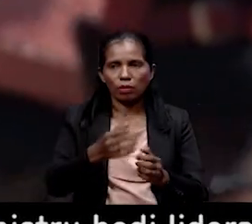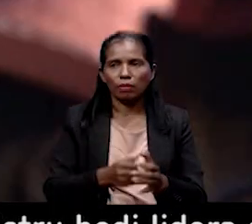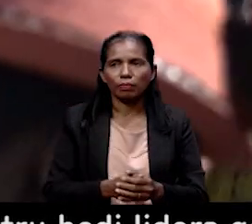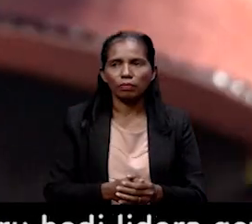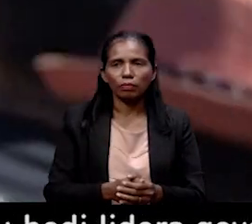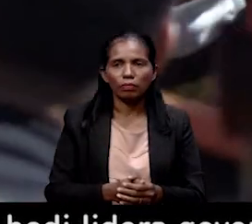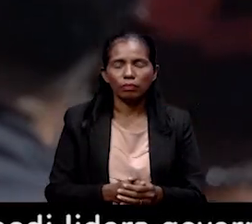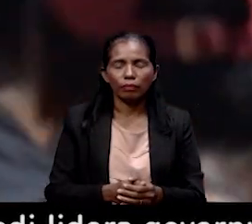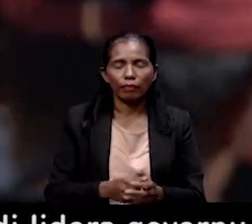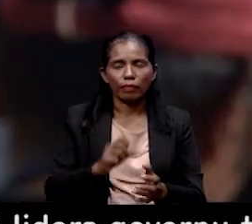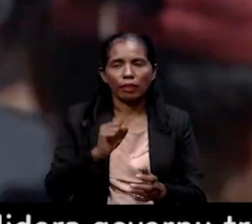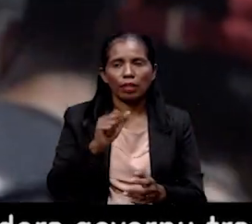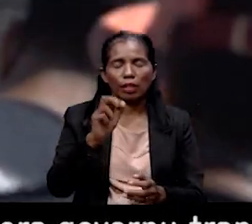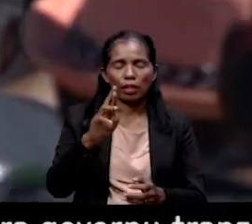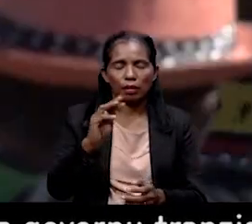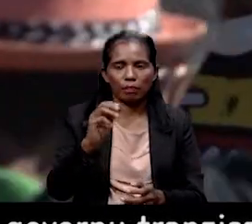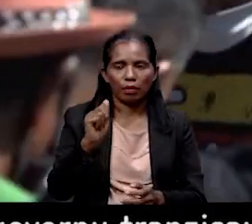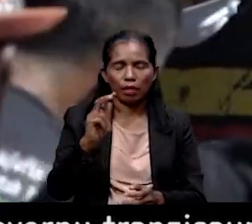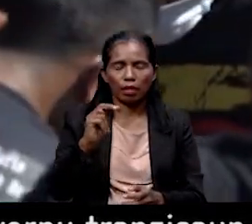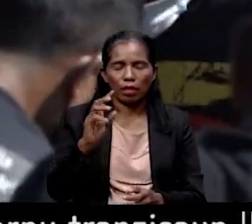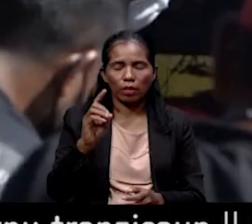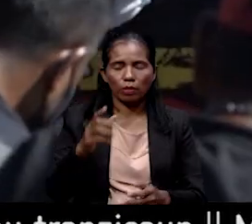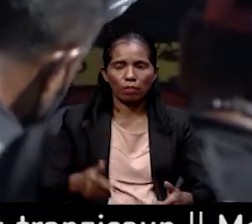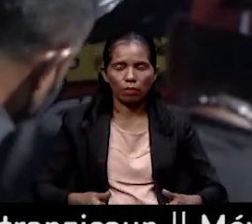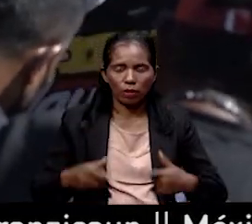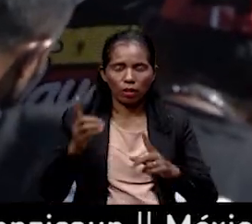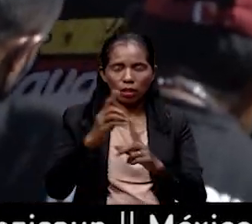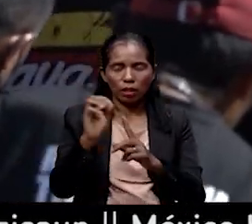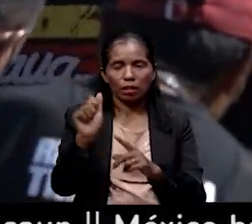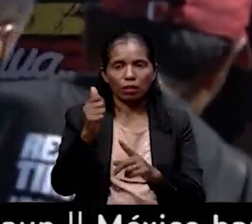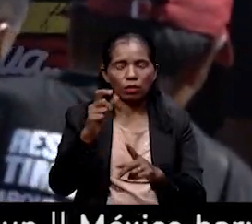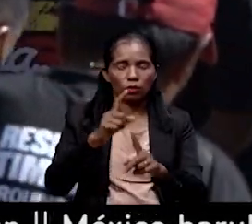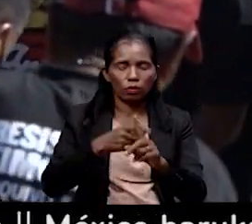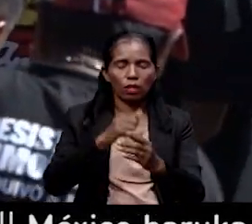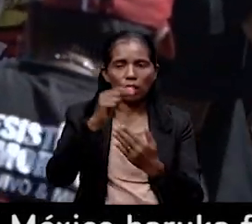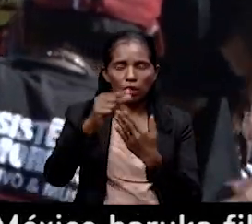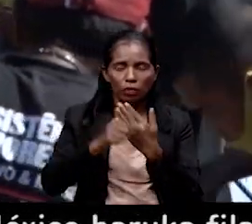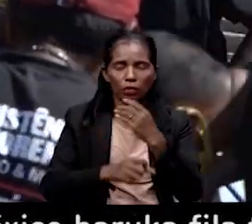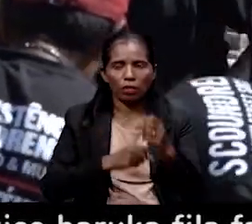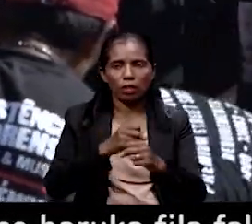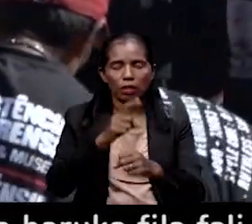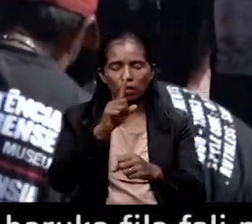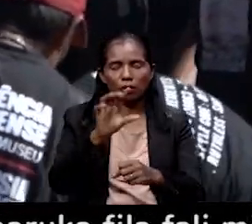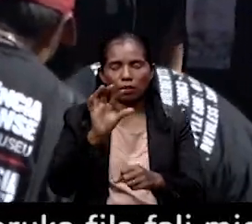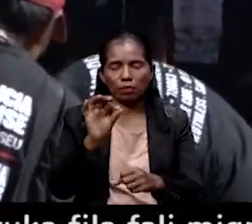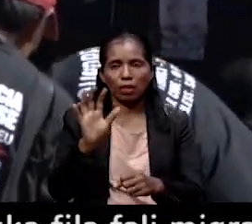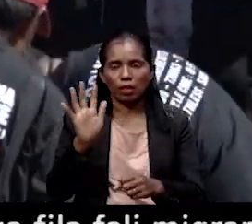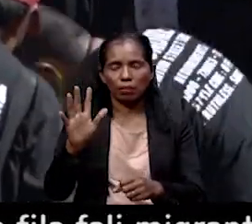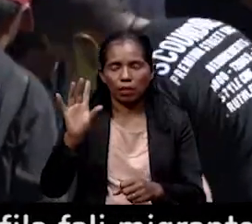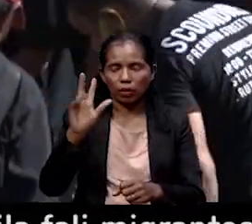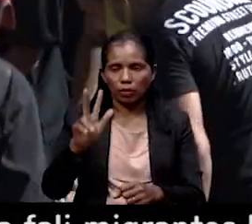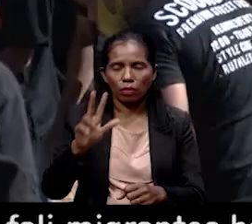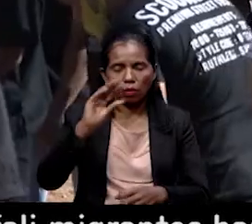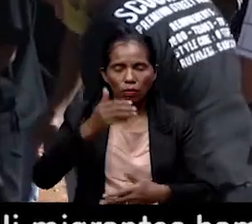Saudoso Armando Nicolau Ornai Manufuik Moris ya lorong Sanulu fulan Agosto tinang ringwida atus ya limanur resin tolu oan husi aman waisala